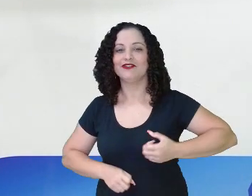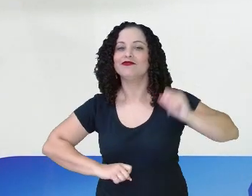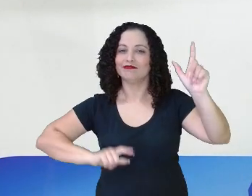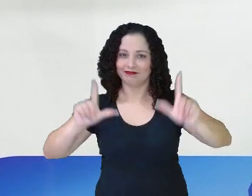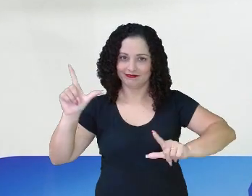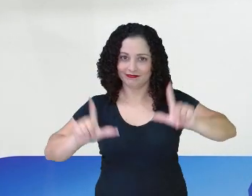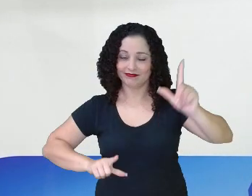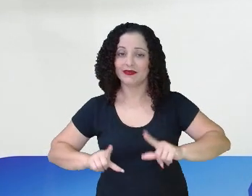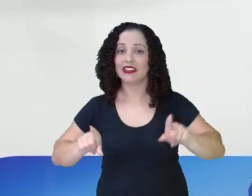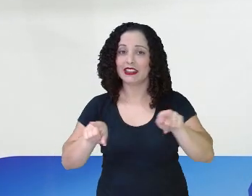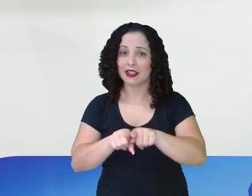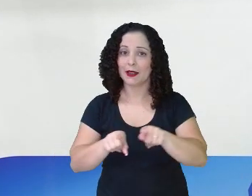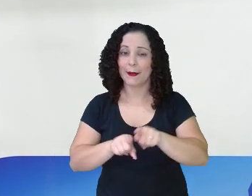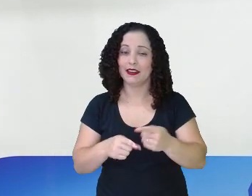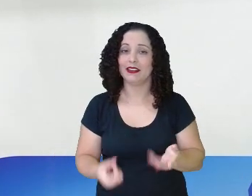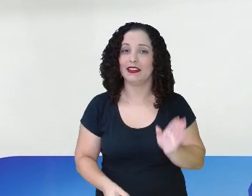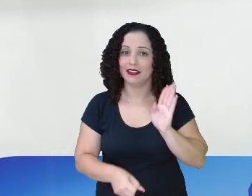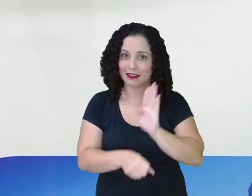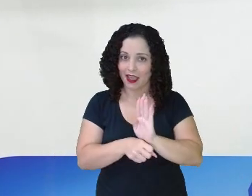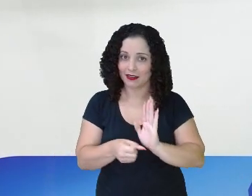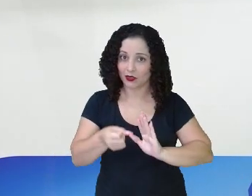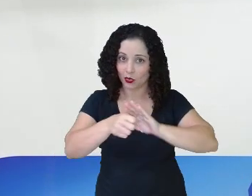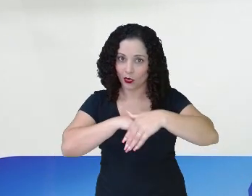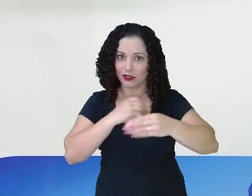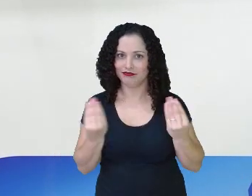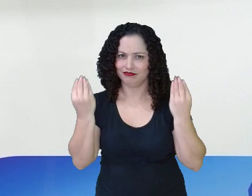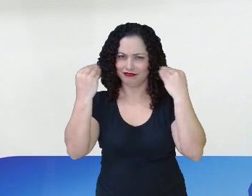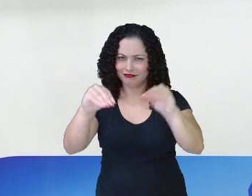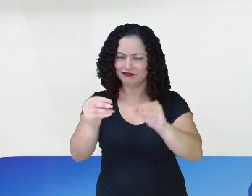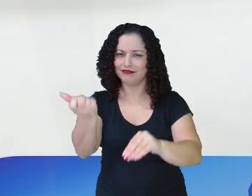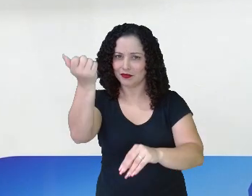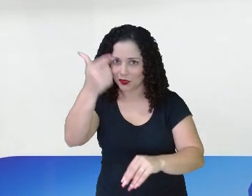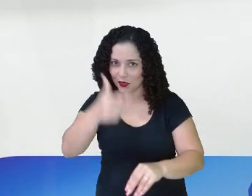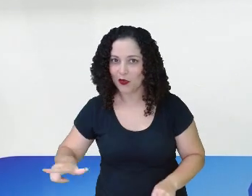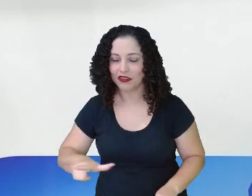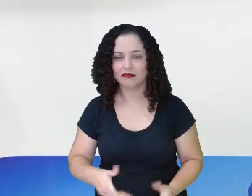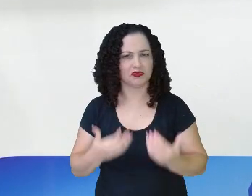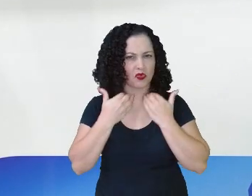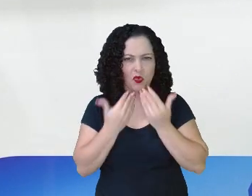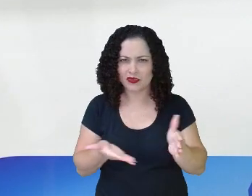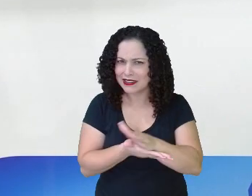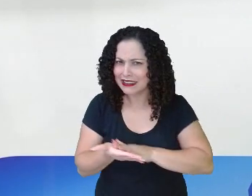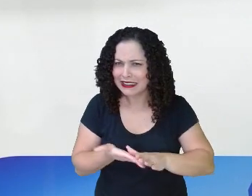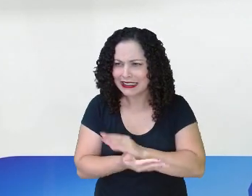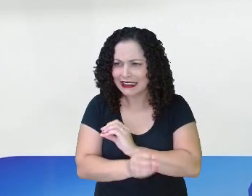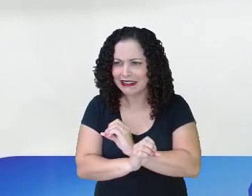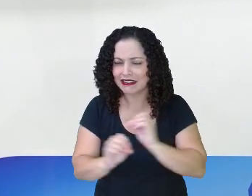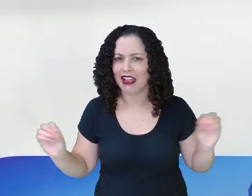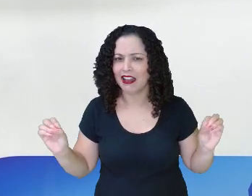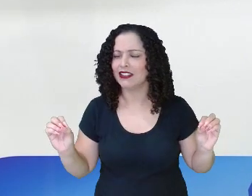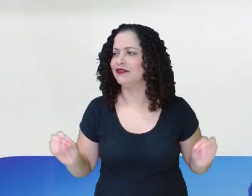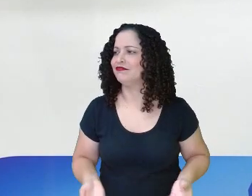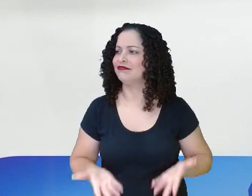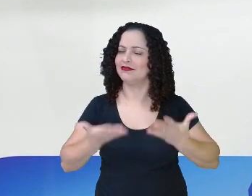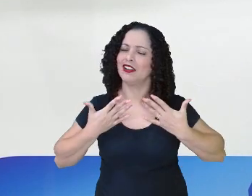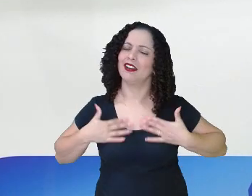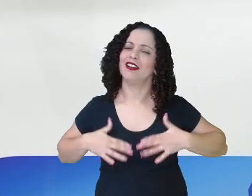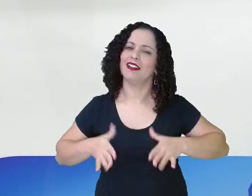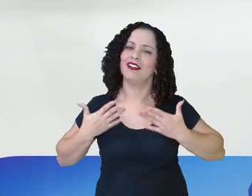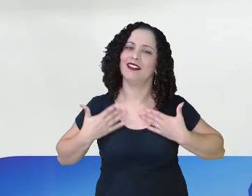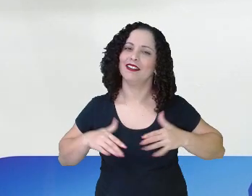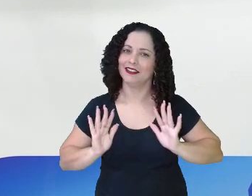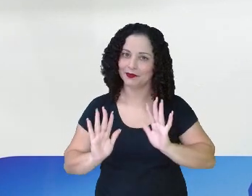tem a reprise a partir das 18 horas. Também não conseguiu acessar? Sem problema, vai lá